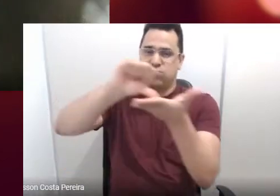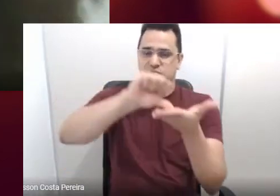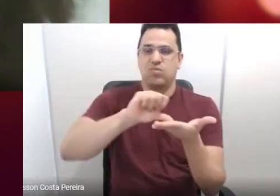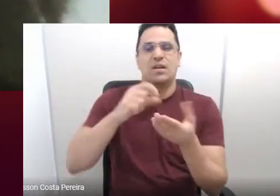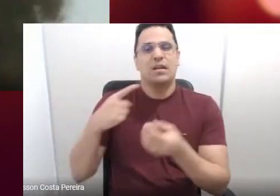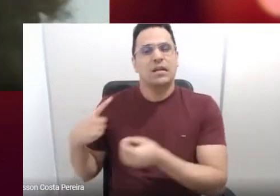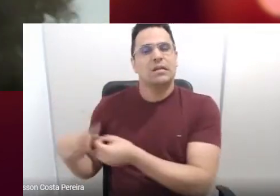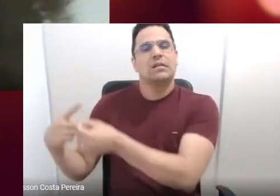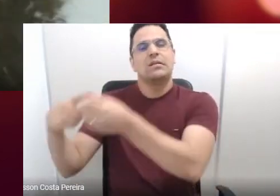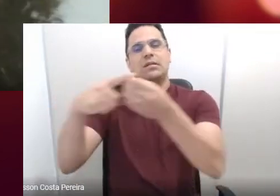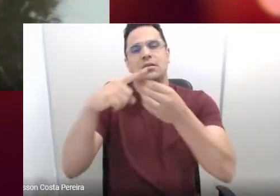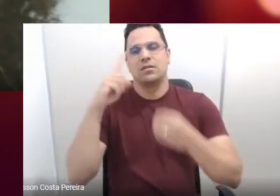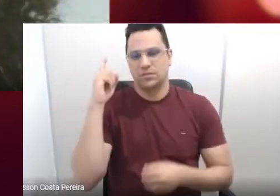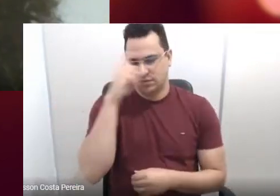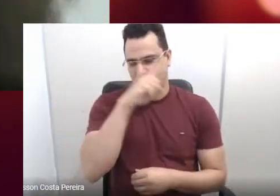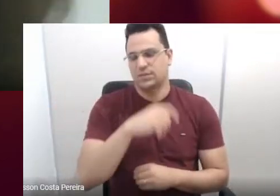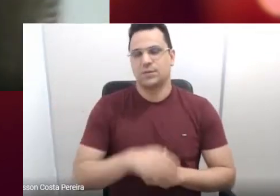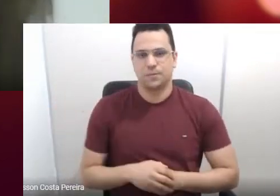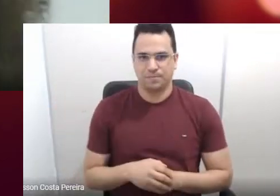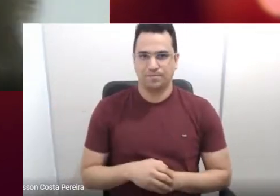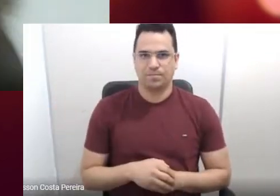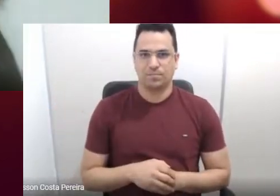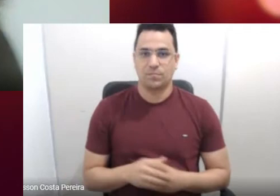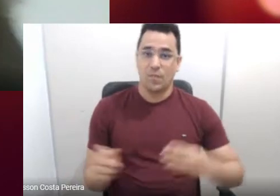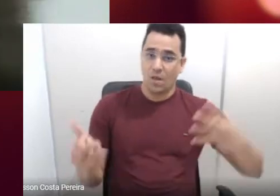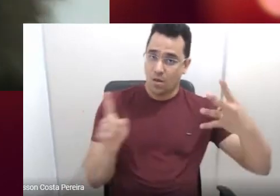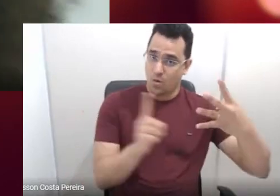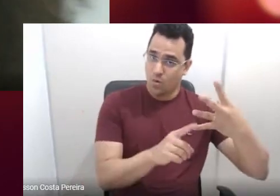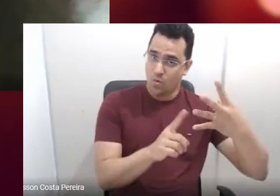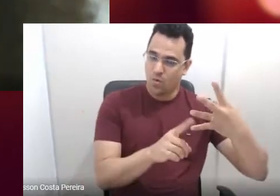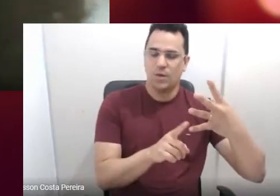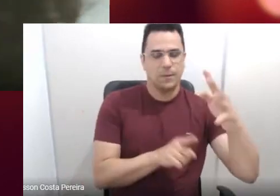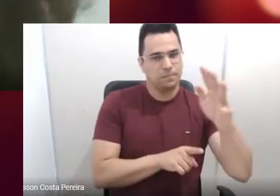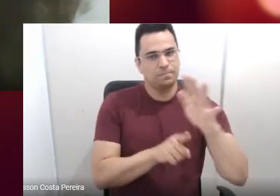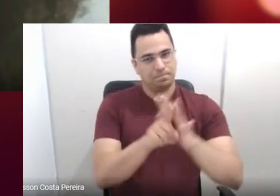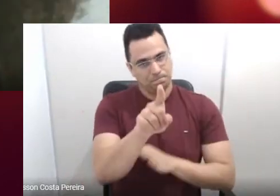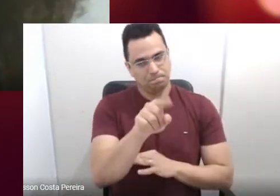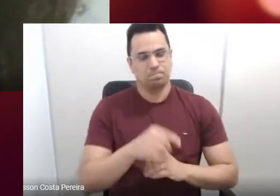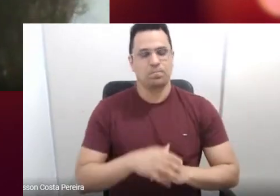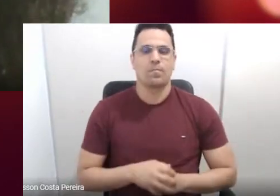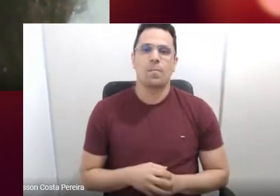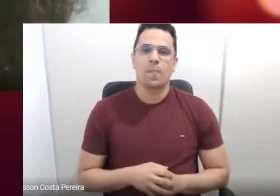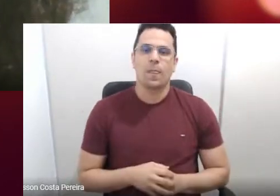Excelente. E aí, partindo para a nossa última questão,